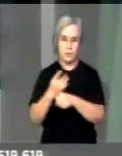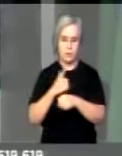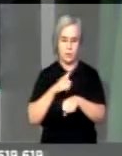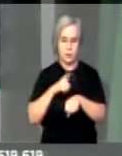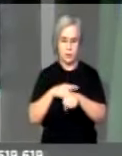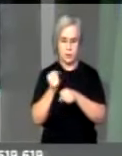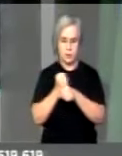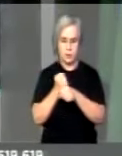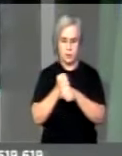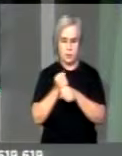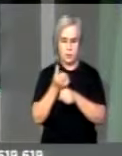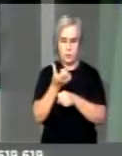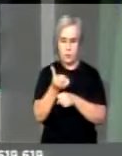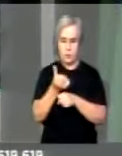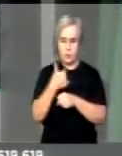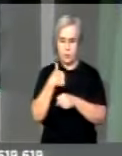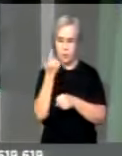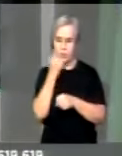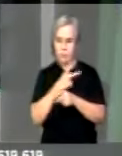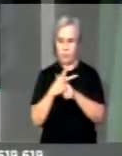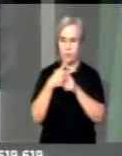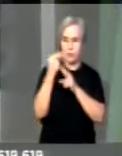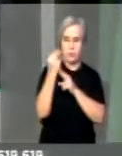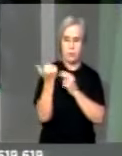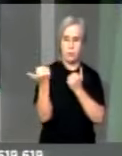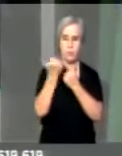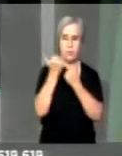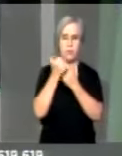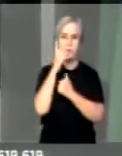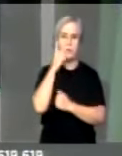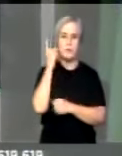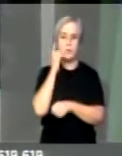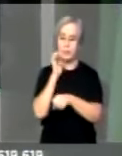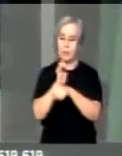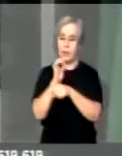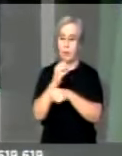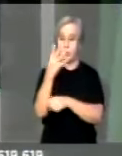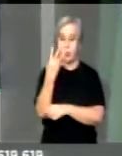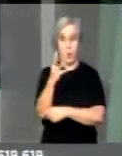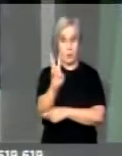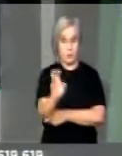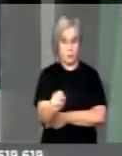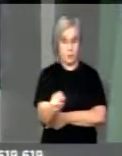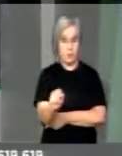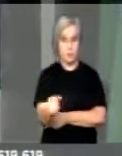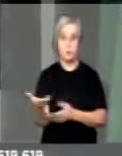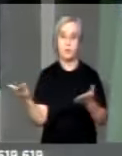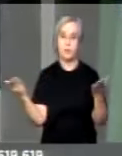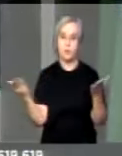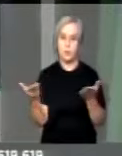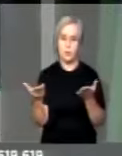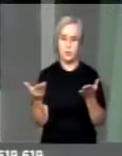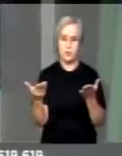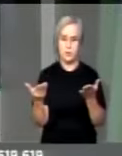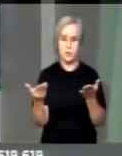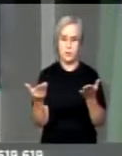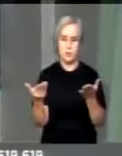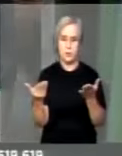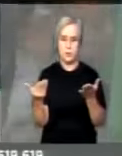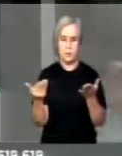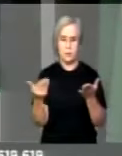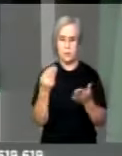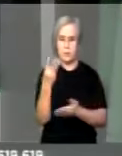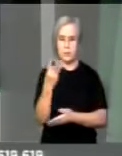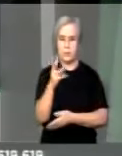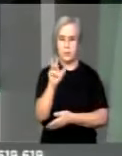6 anos, eu me elegi deputado estadual. Daí 4 mandatos de deputado estadual e hoje ocupo aqui o